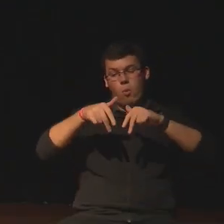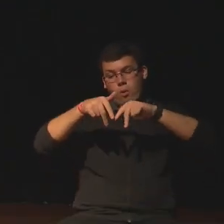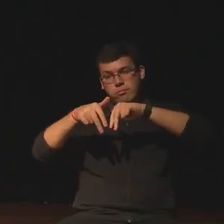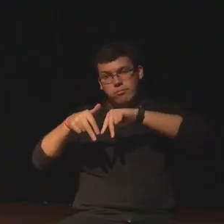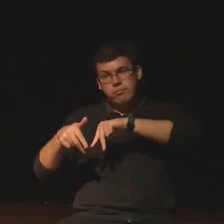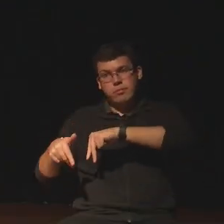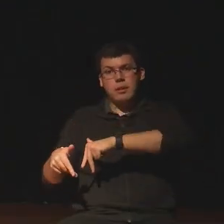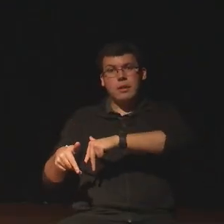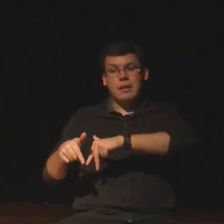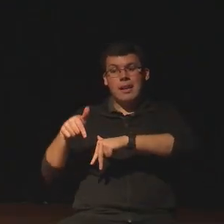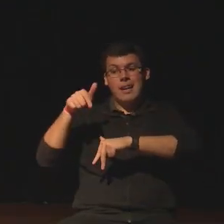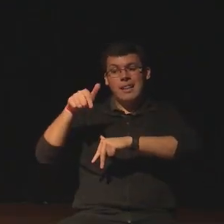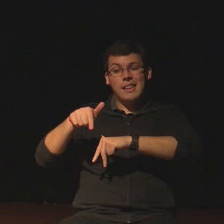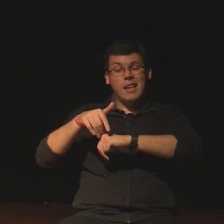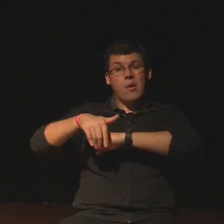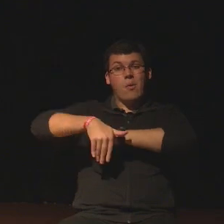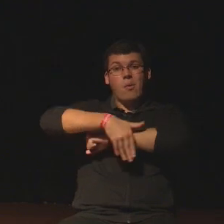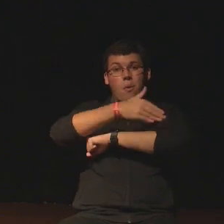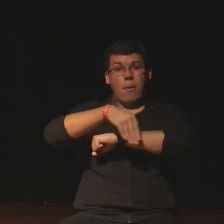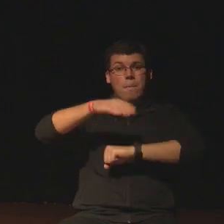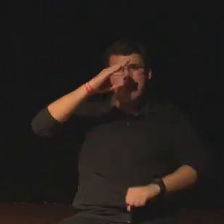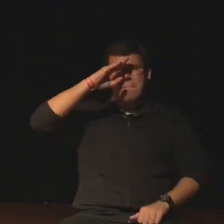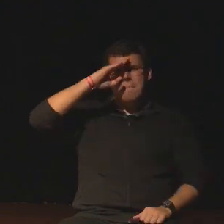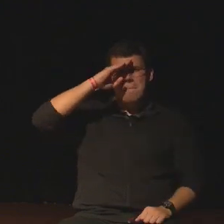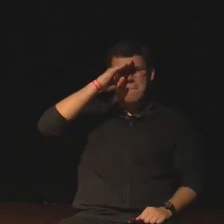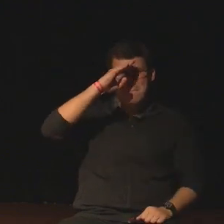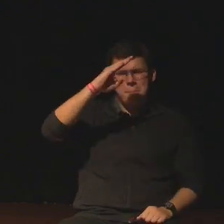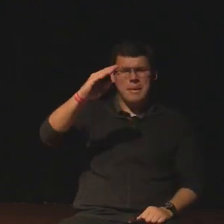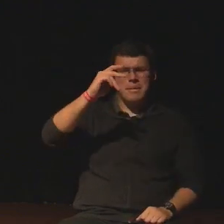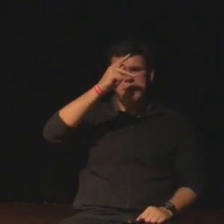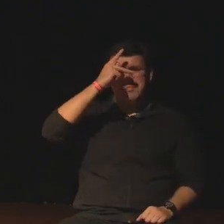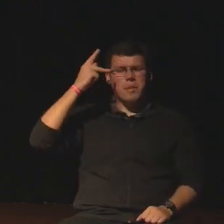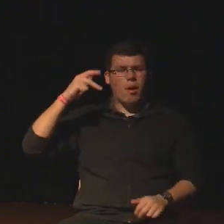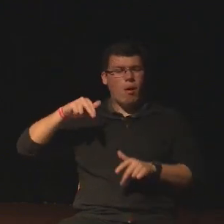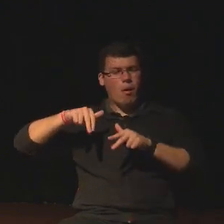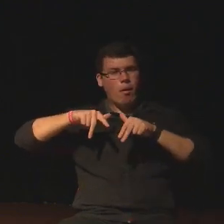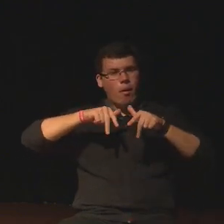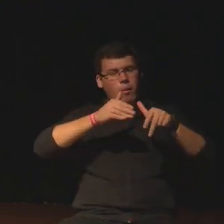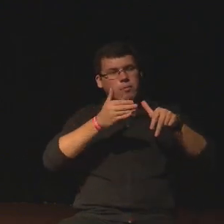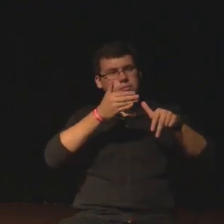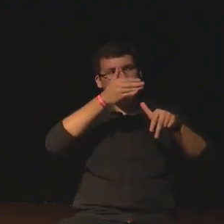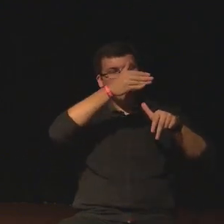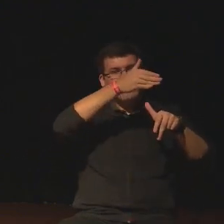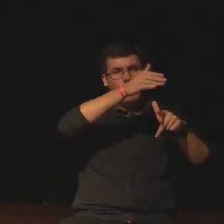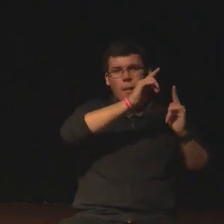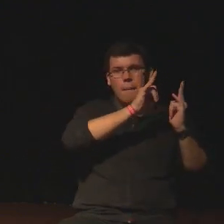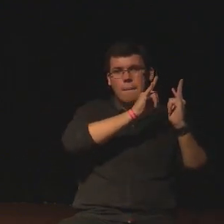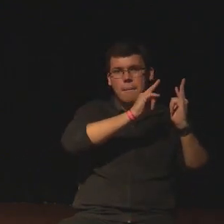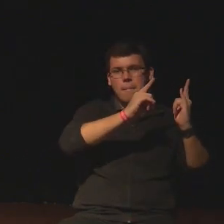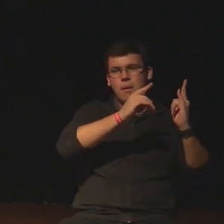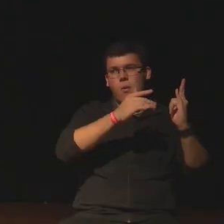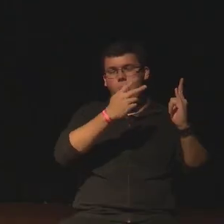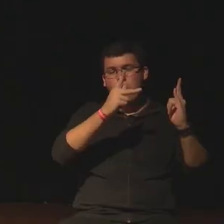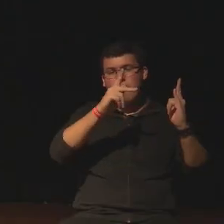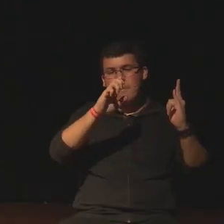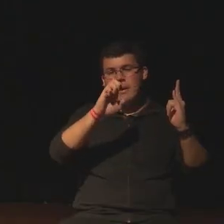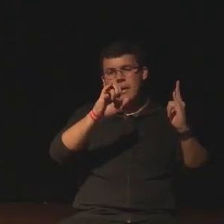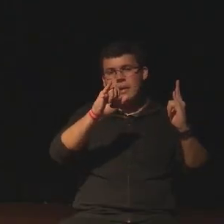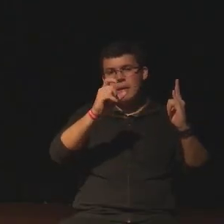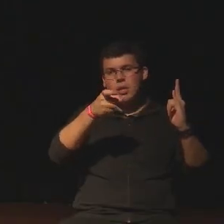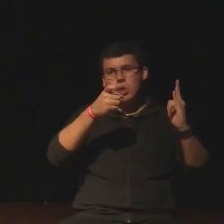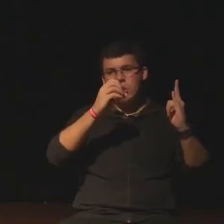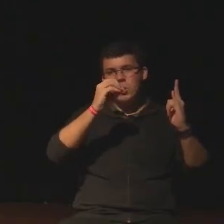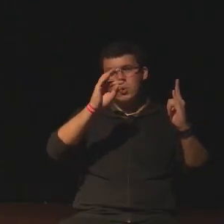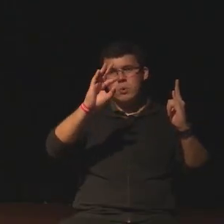rua, especialmente para quem está andando em direção MASP Peixoto Gomide, ou MASP